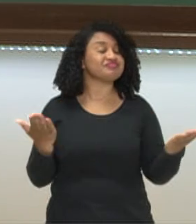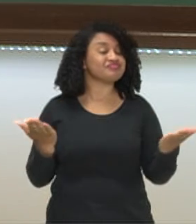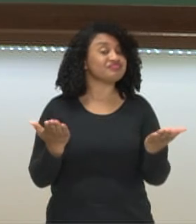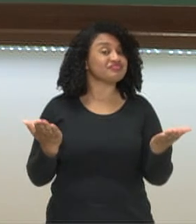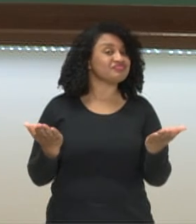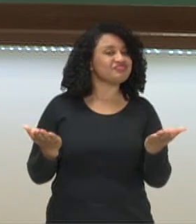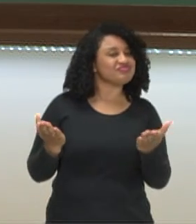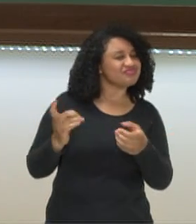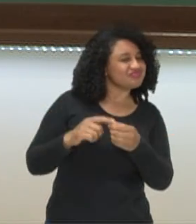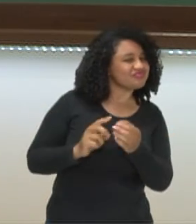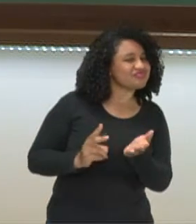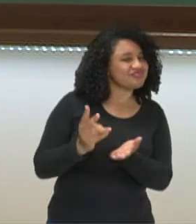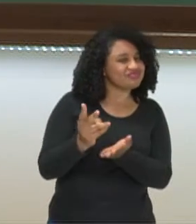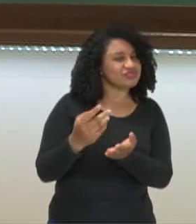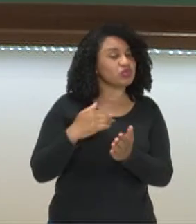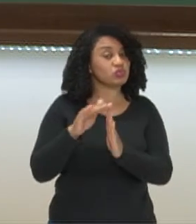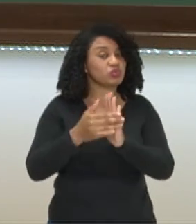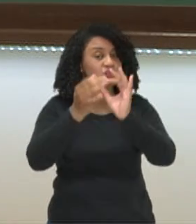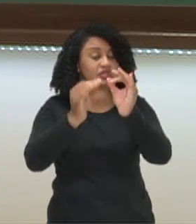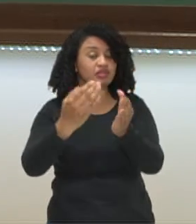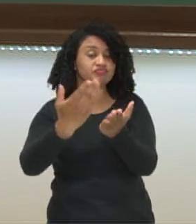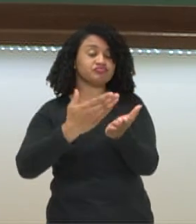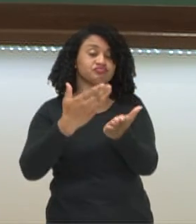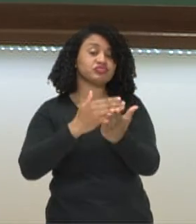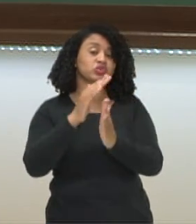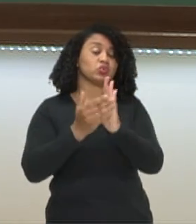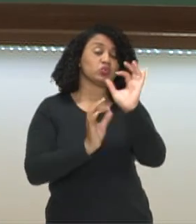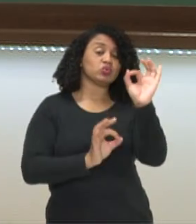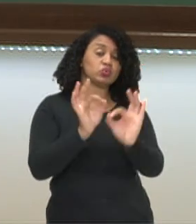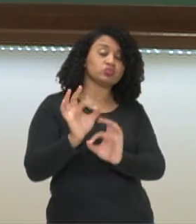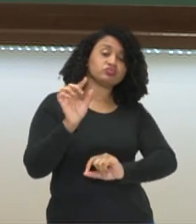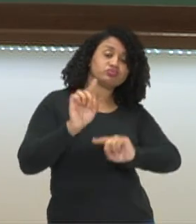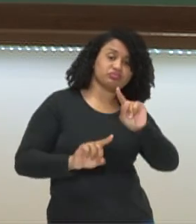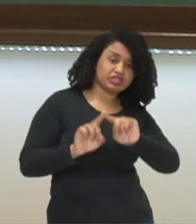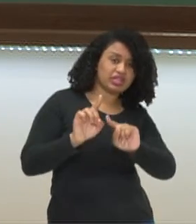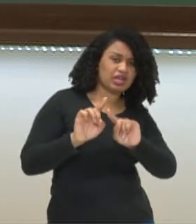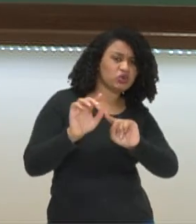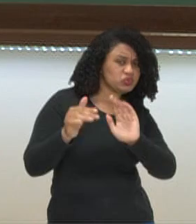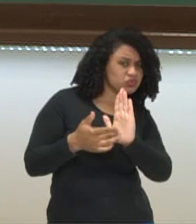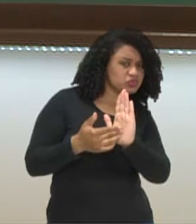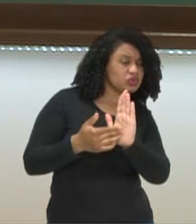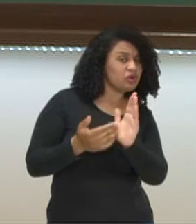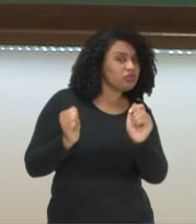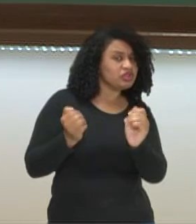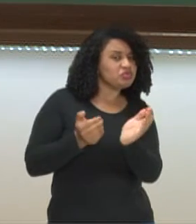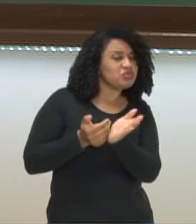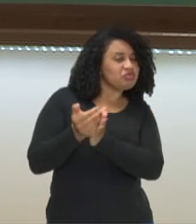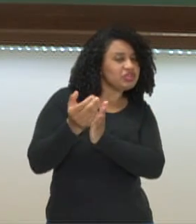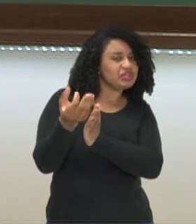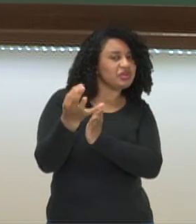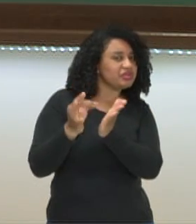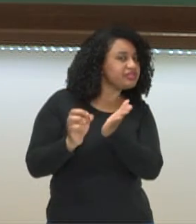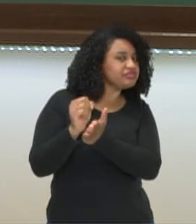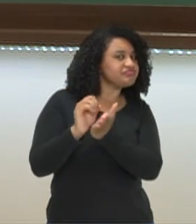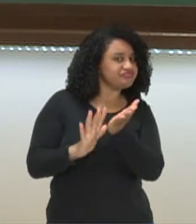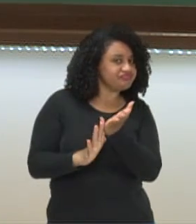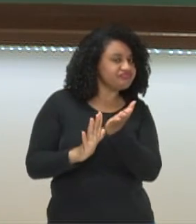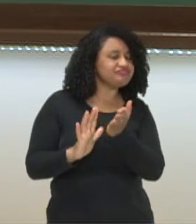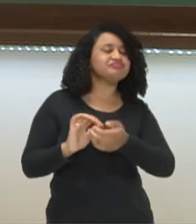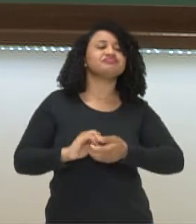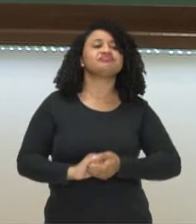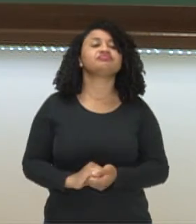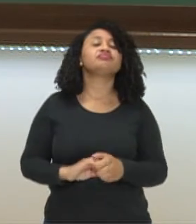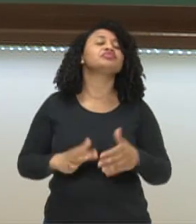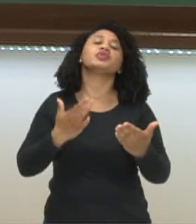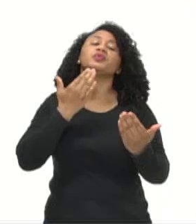Voltei! Tá tudo certo aí? O caderno está organizado, o material? Podemos começar então a nossa conferência da atividade?